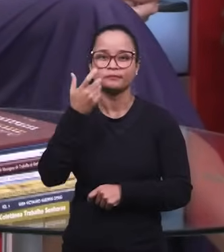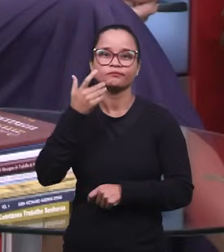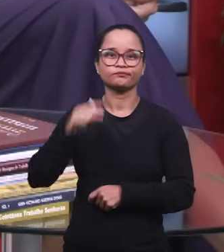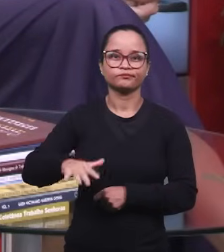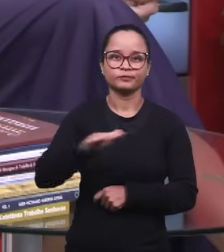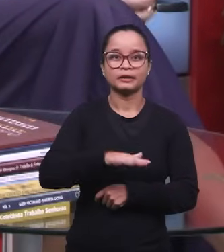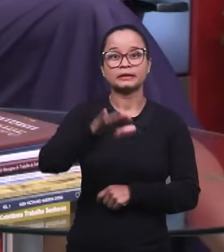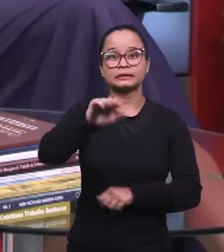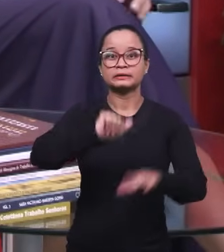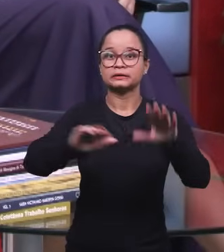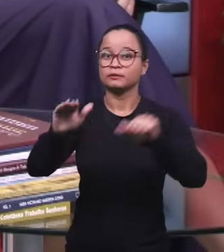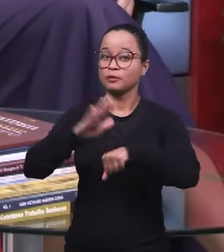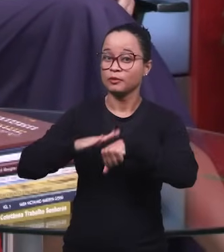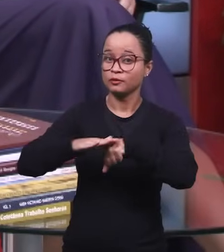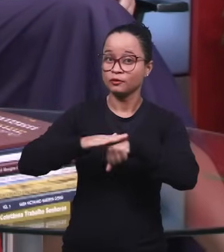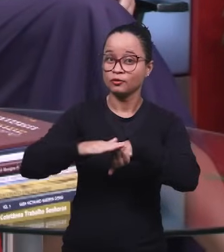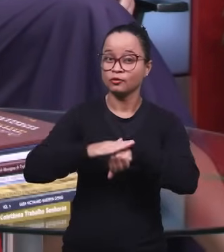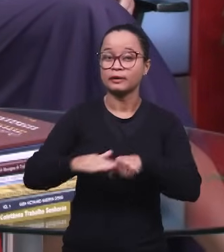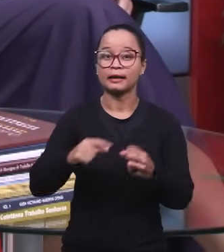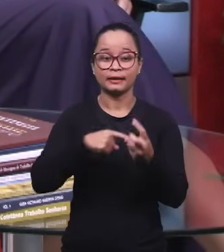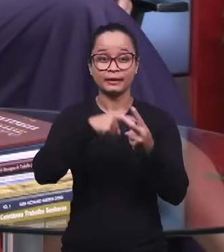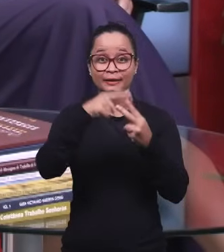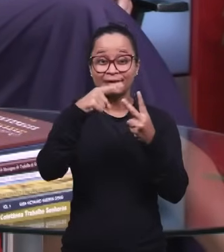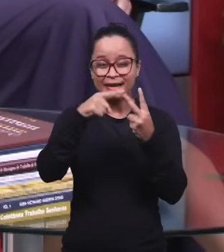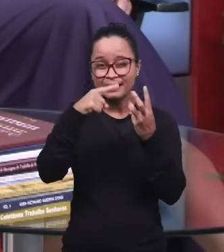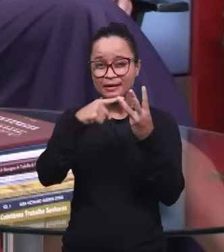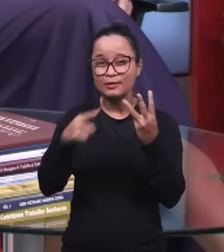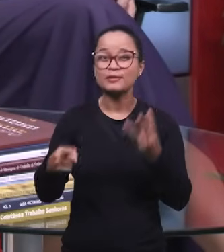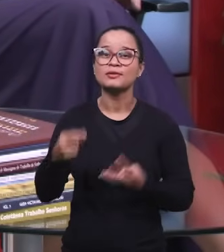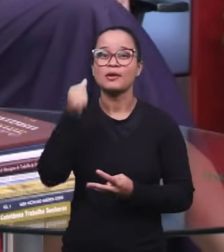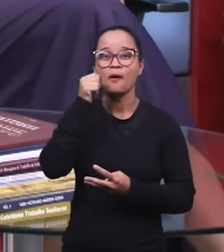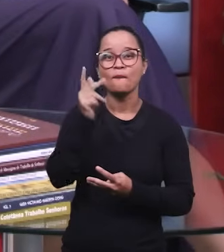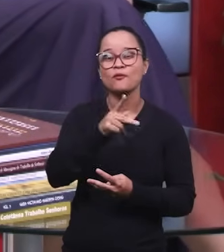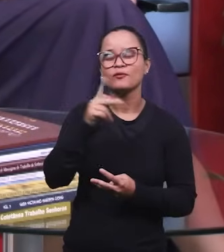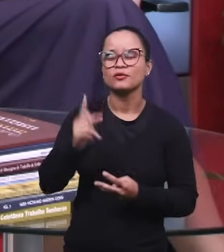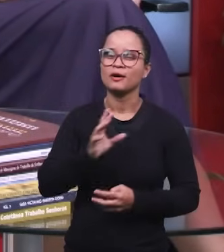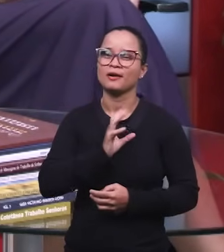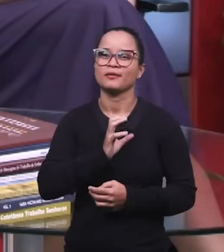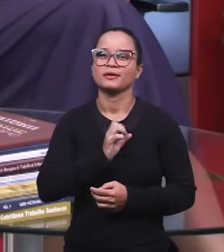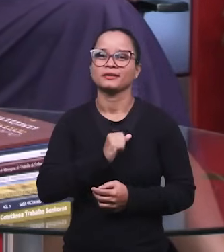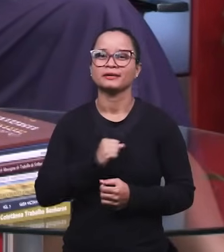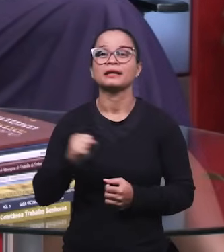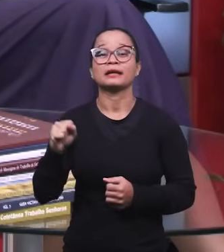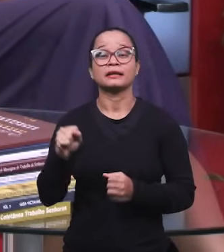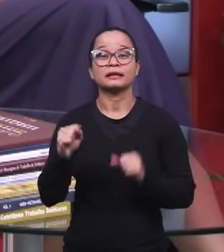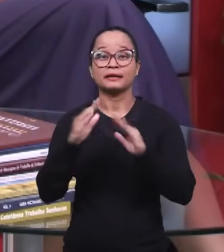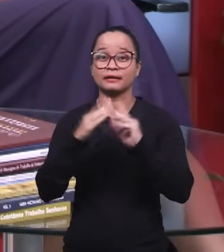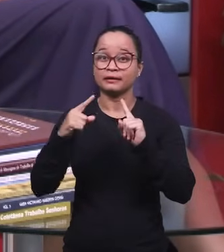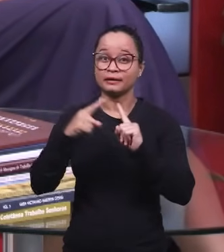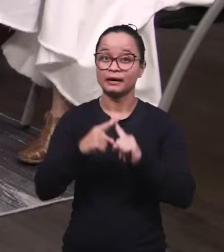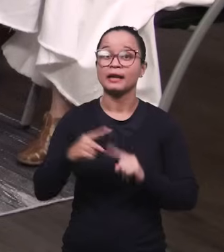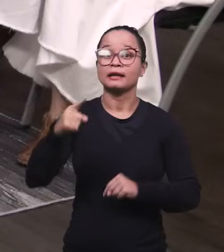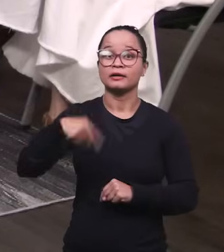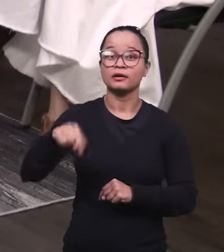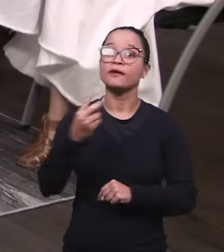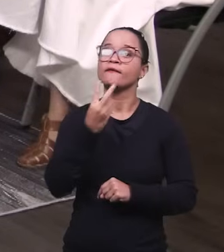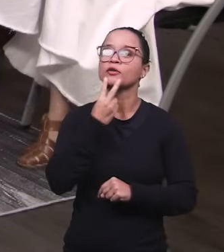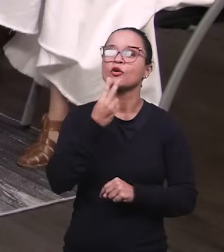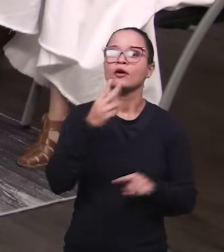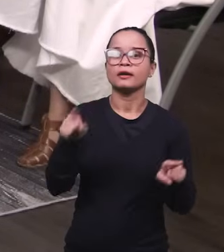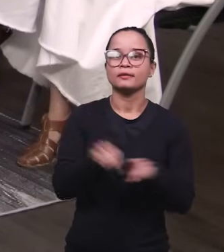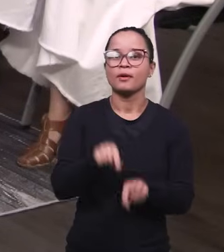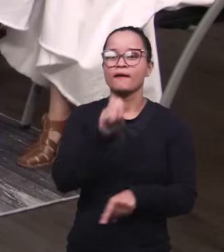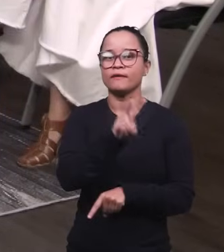chamo para essa conversa um trio de professoras queridas de nossas igrejas de Vitória e de Vila Velha. A paz